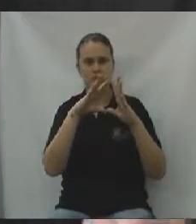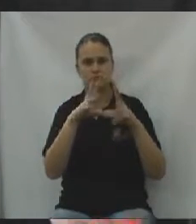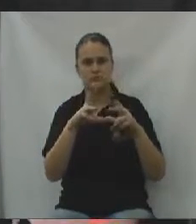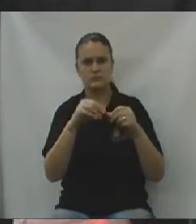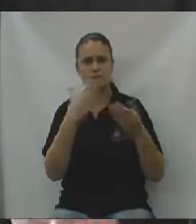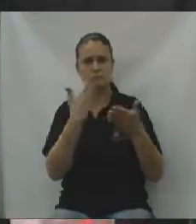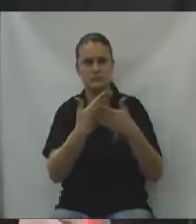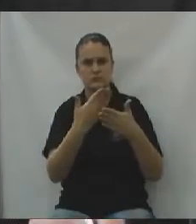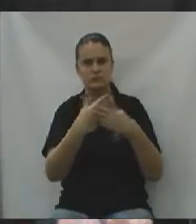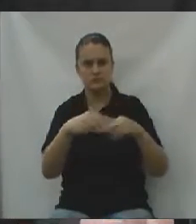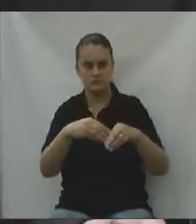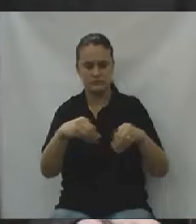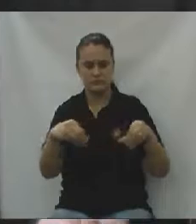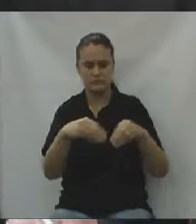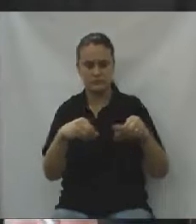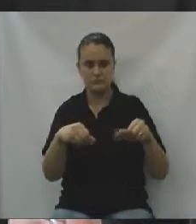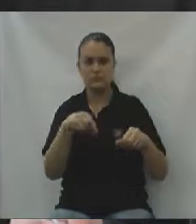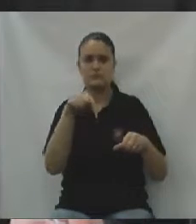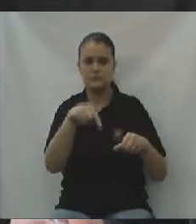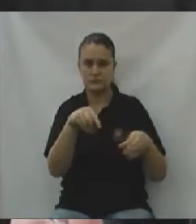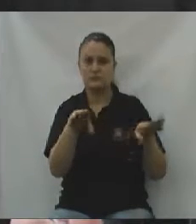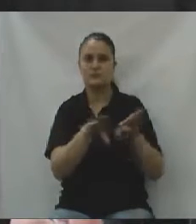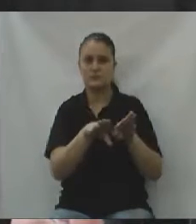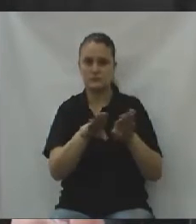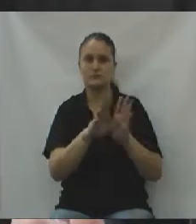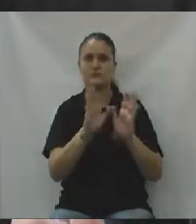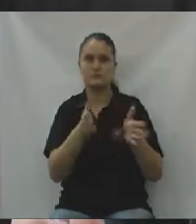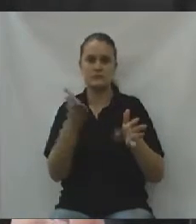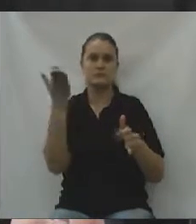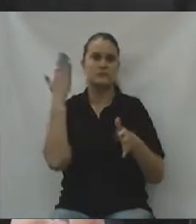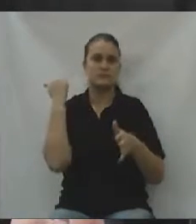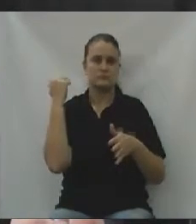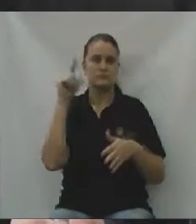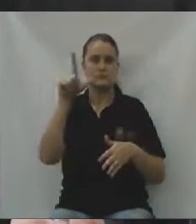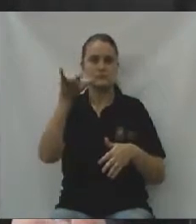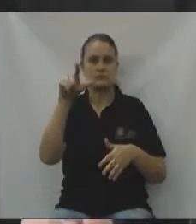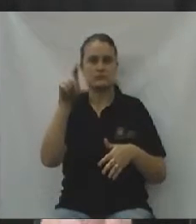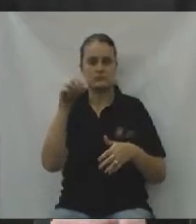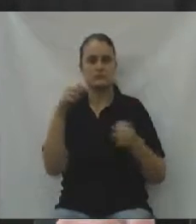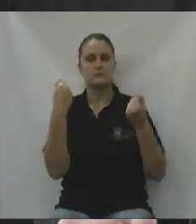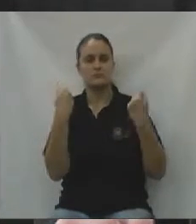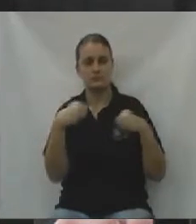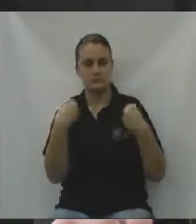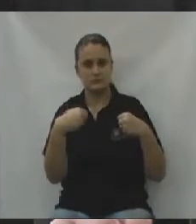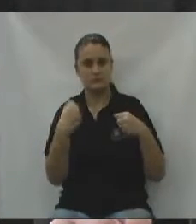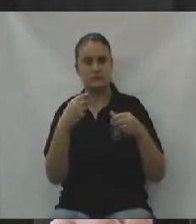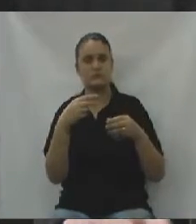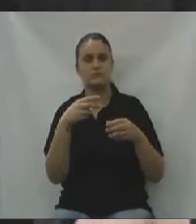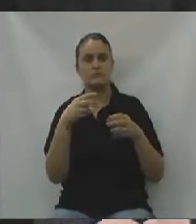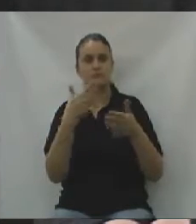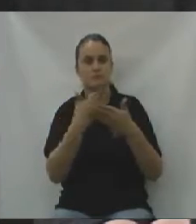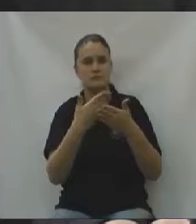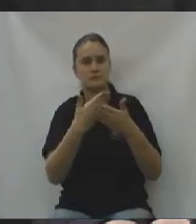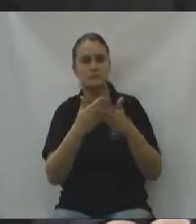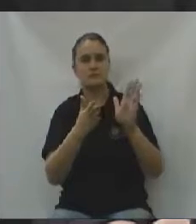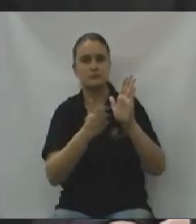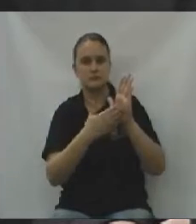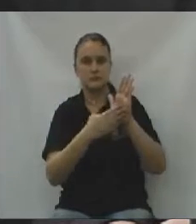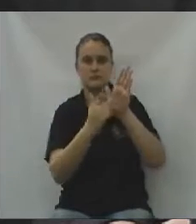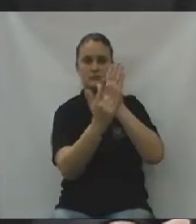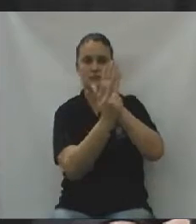daquele solo, que ali já foi um lixão, que ele deve ser acompanhado de um